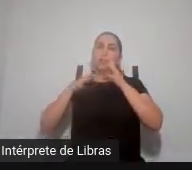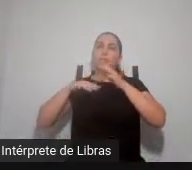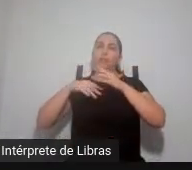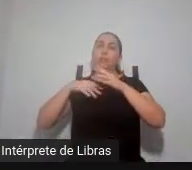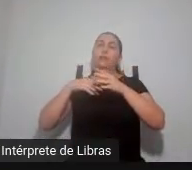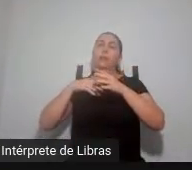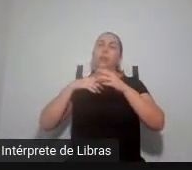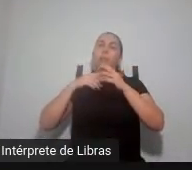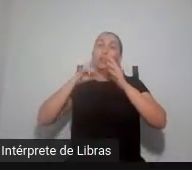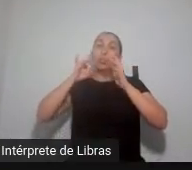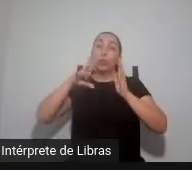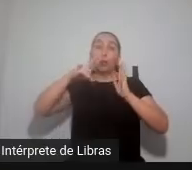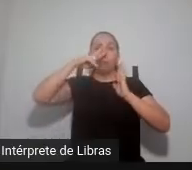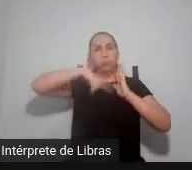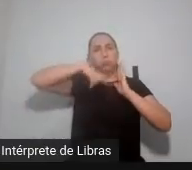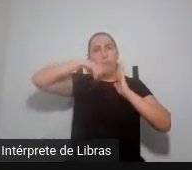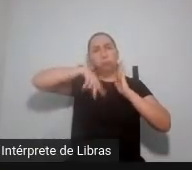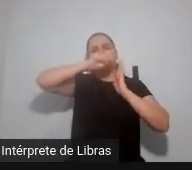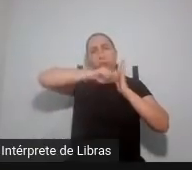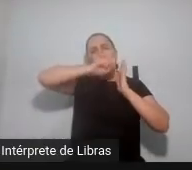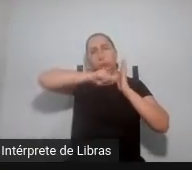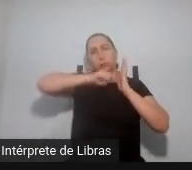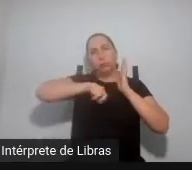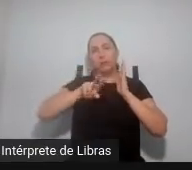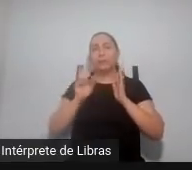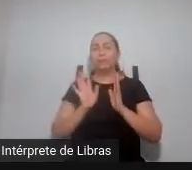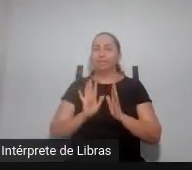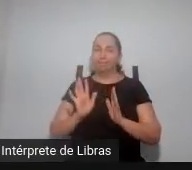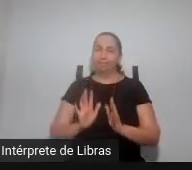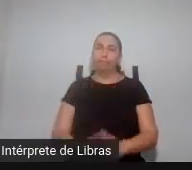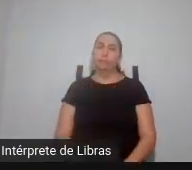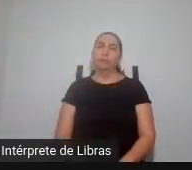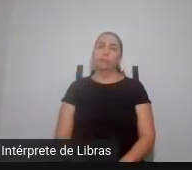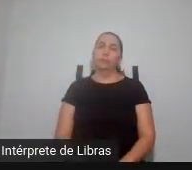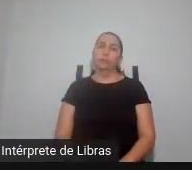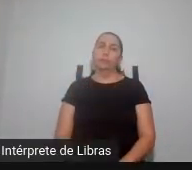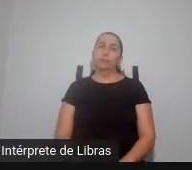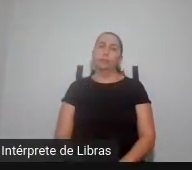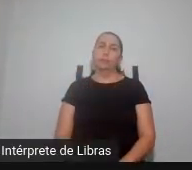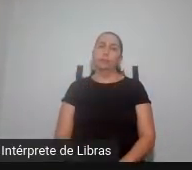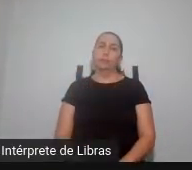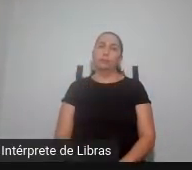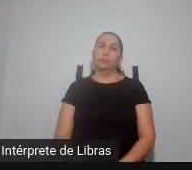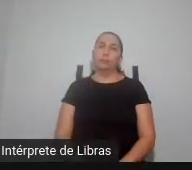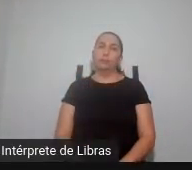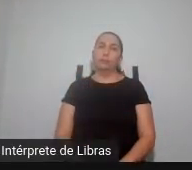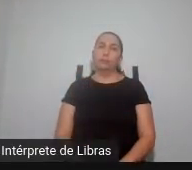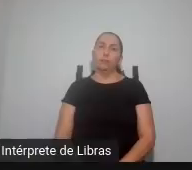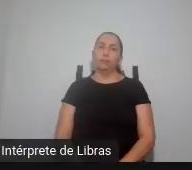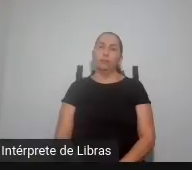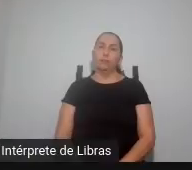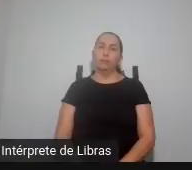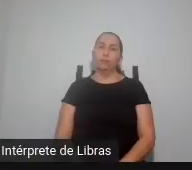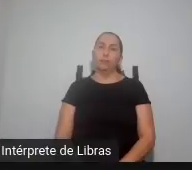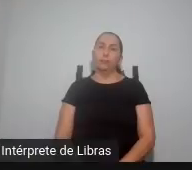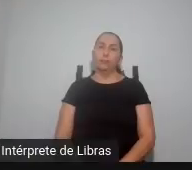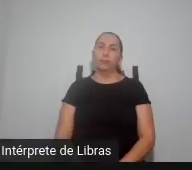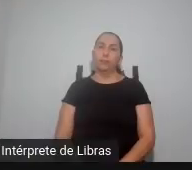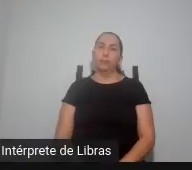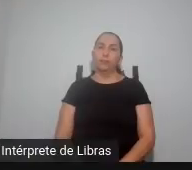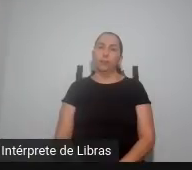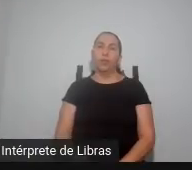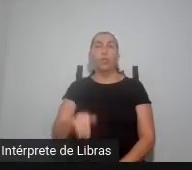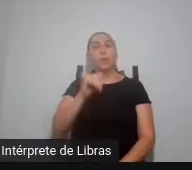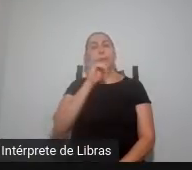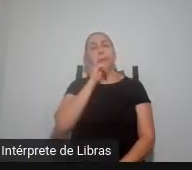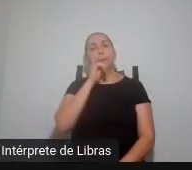de estratégias, mas de gêneros. E Ô, aí, pode falar. não à toa, por